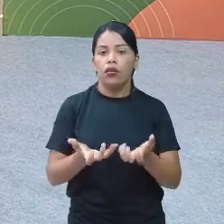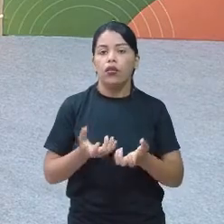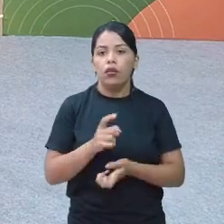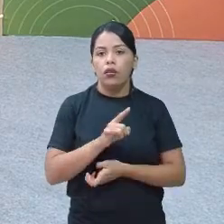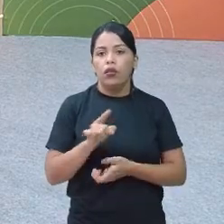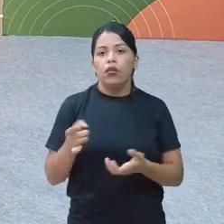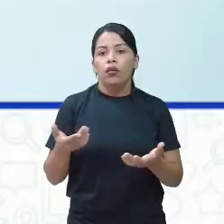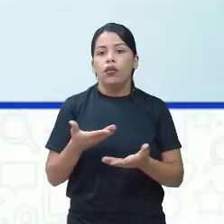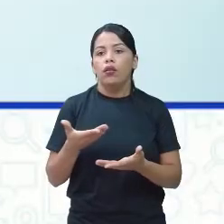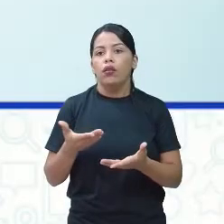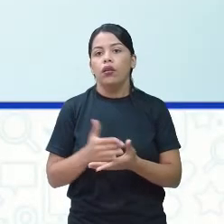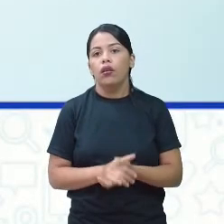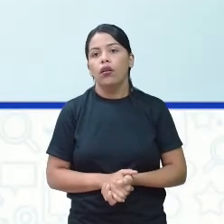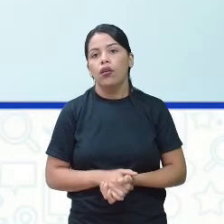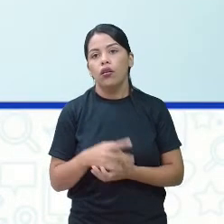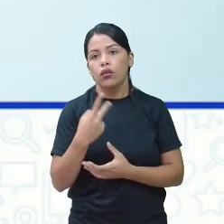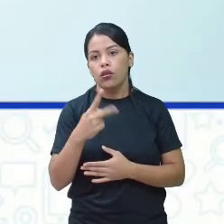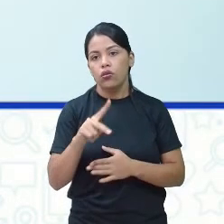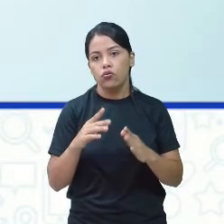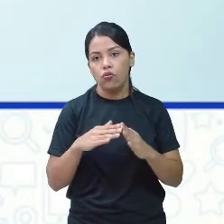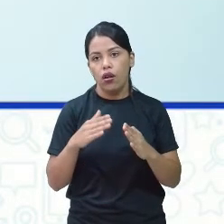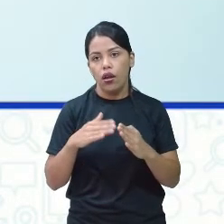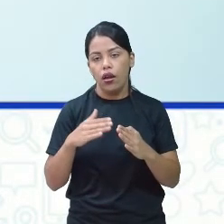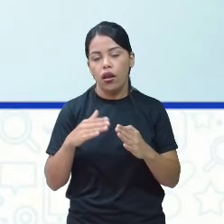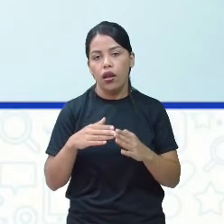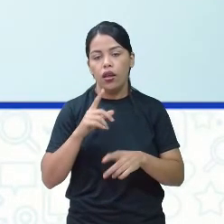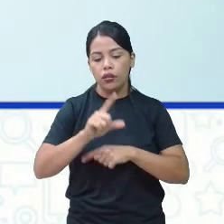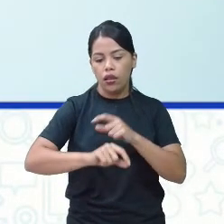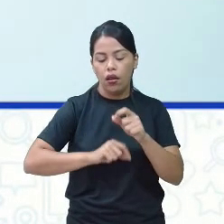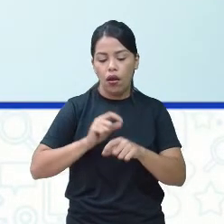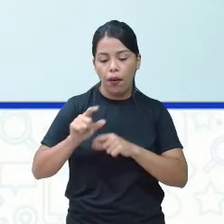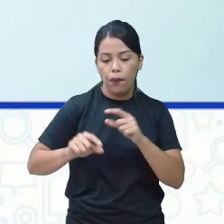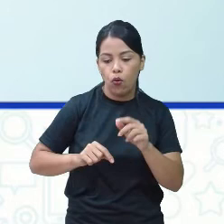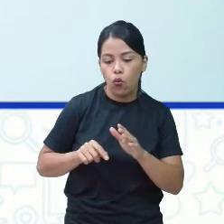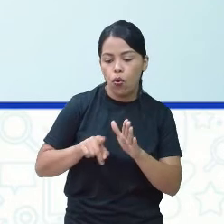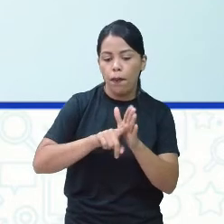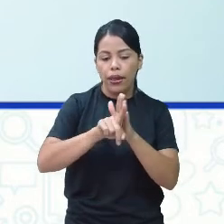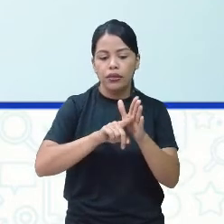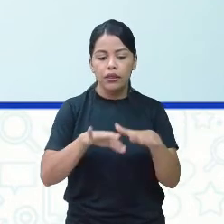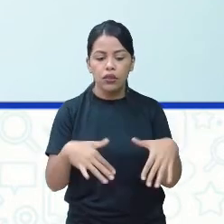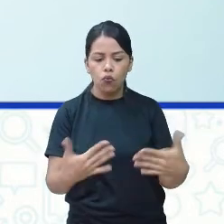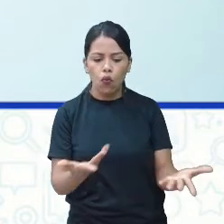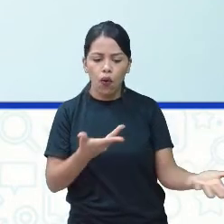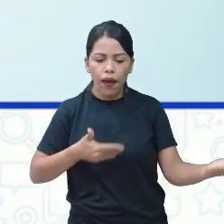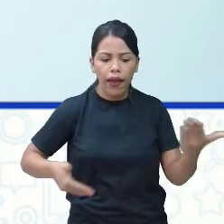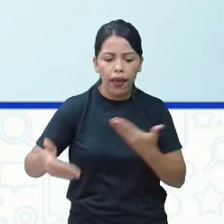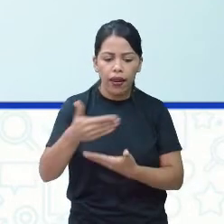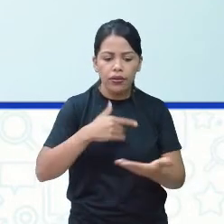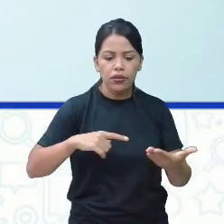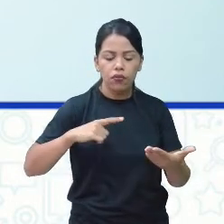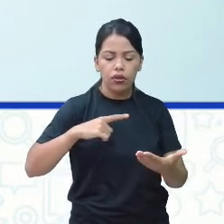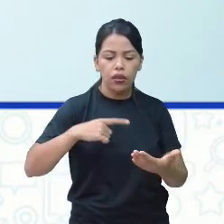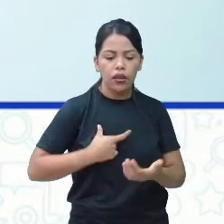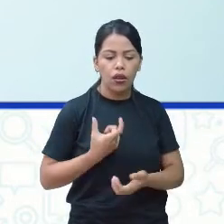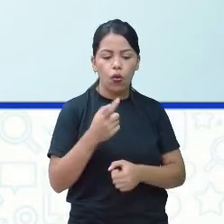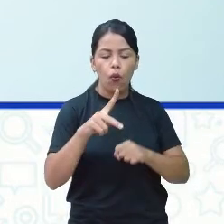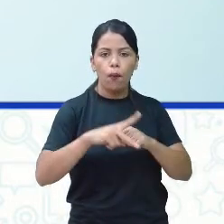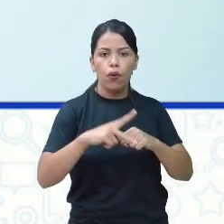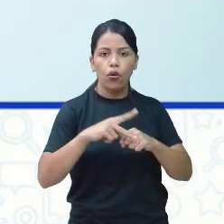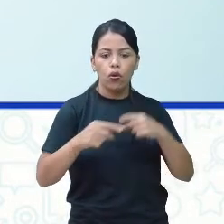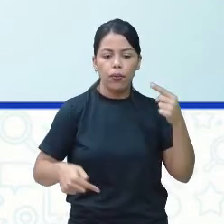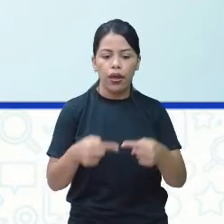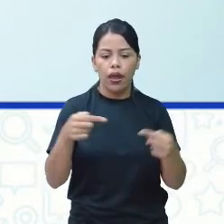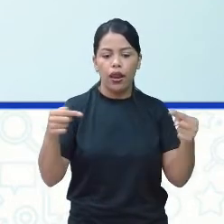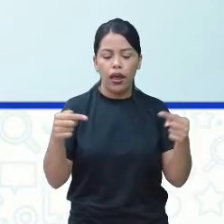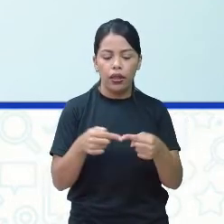vocês, aí de casa, pesquisem a relação que existe entre os pronomes relativos e as orações